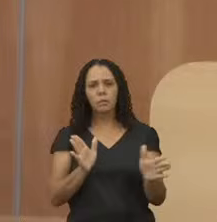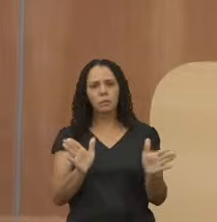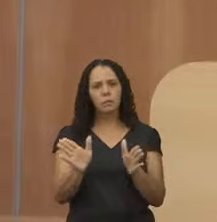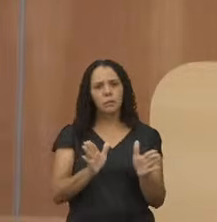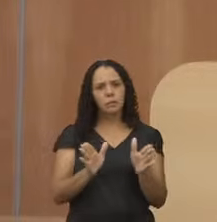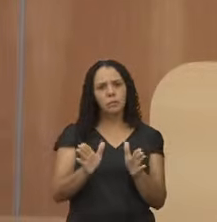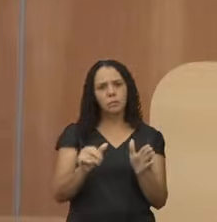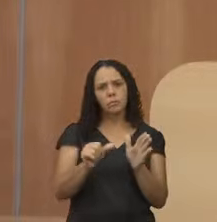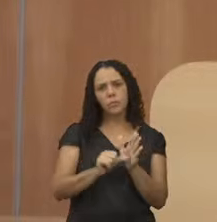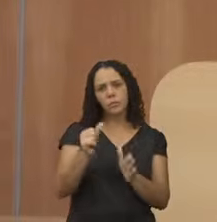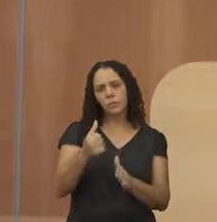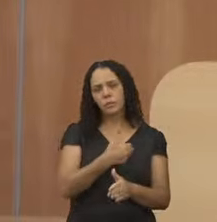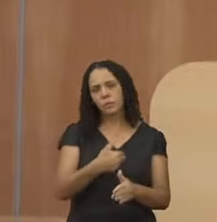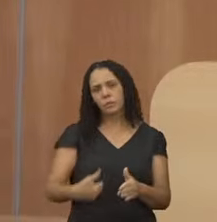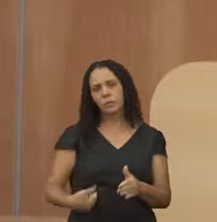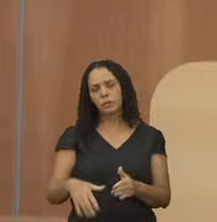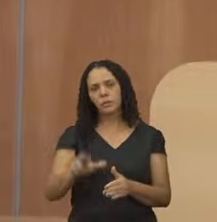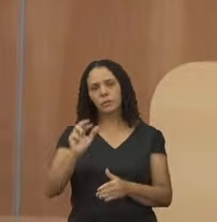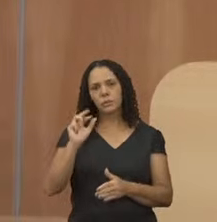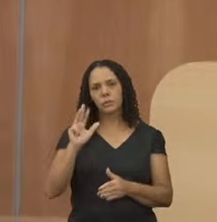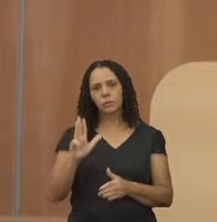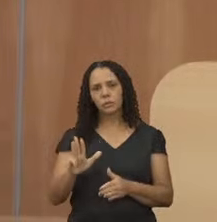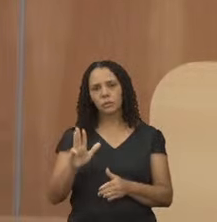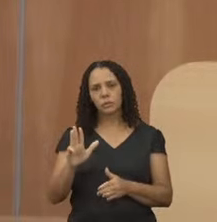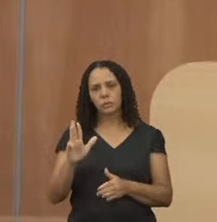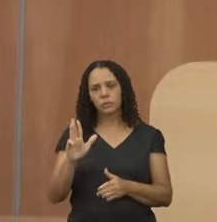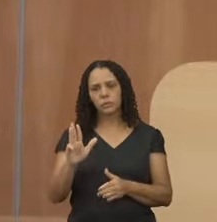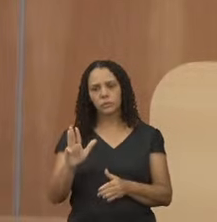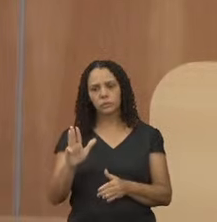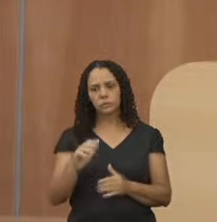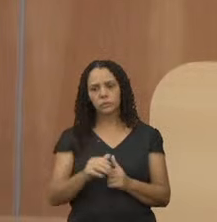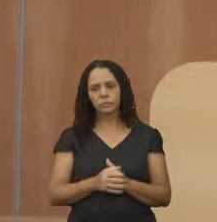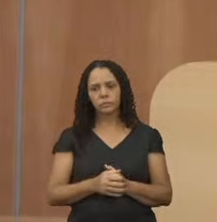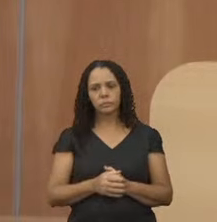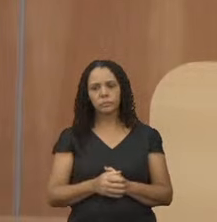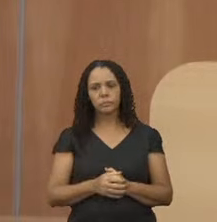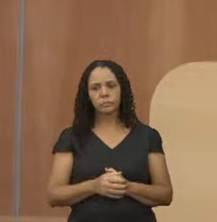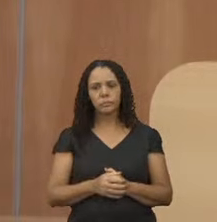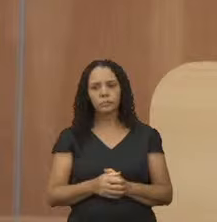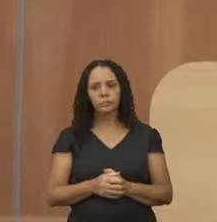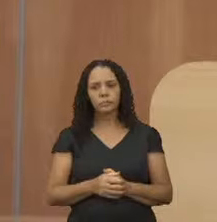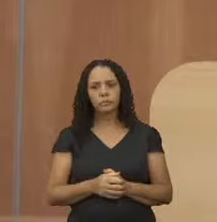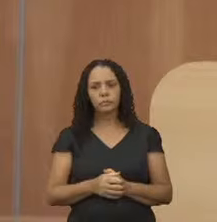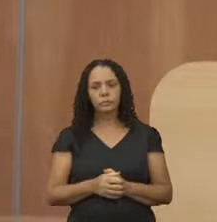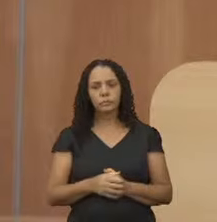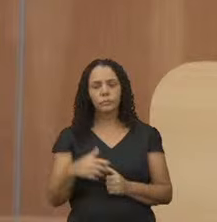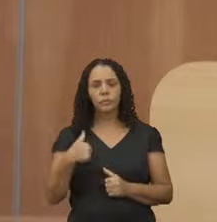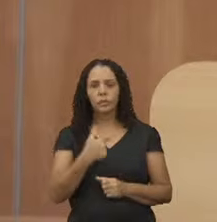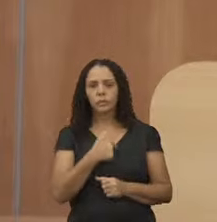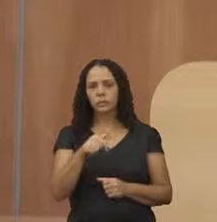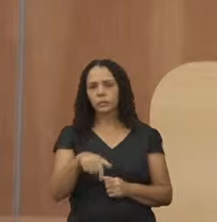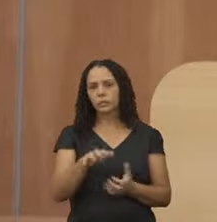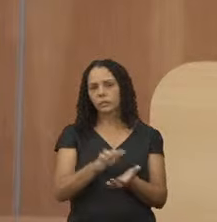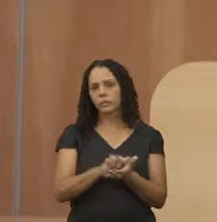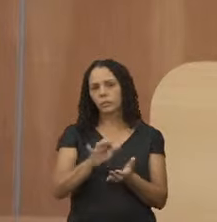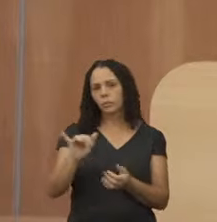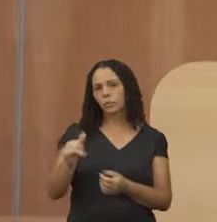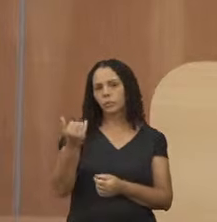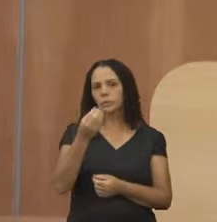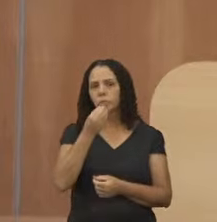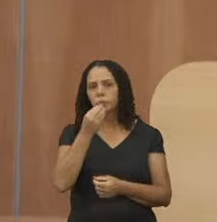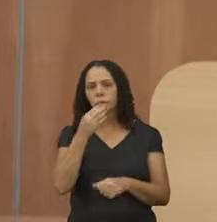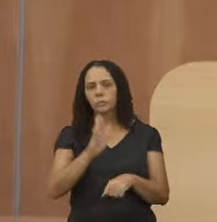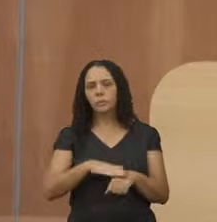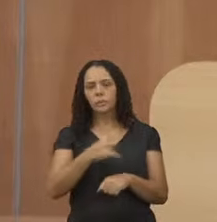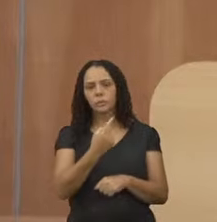primeiro governo do presidente Lula, visava sanar o déficit habitacional. E nós aqui em Jacareí aproveitamos a oportunidade, foram mais